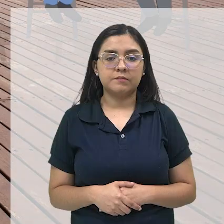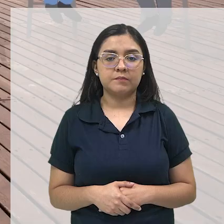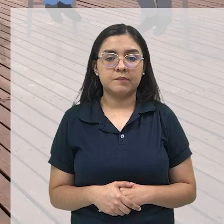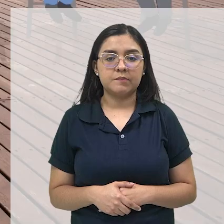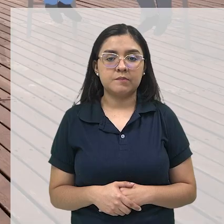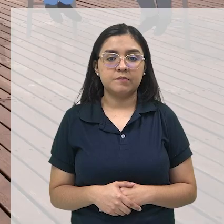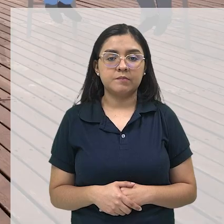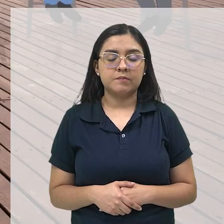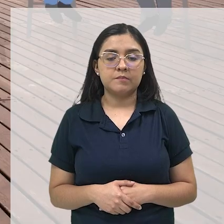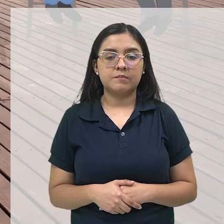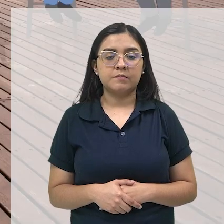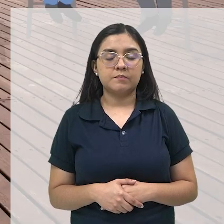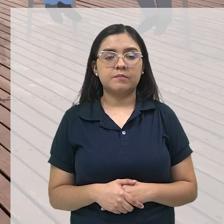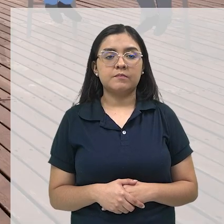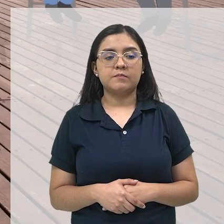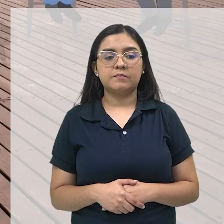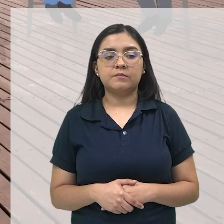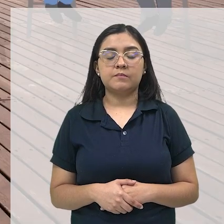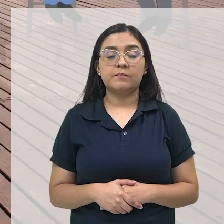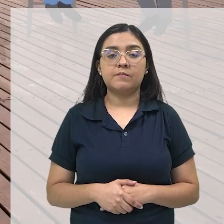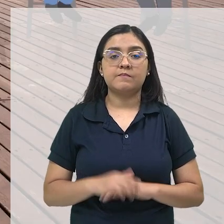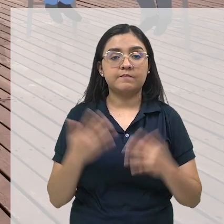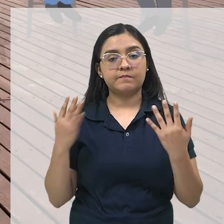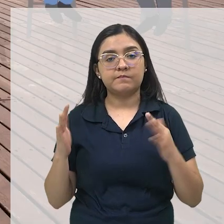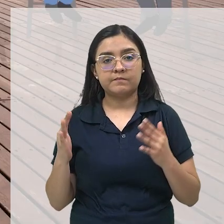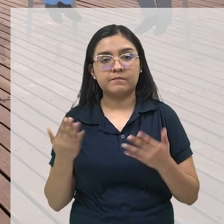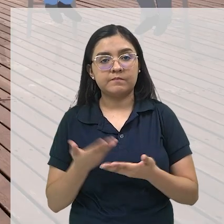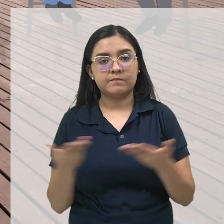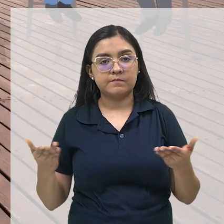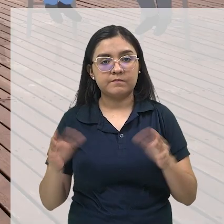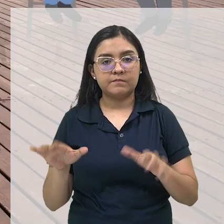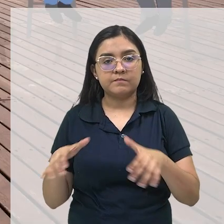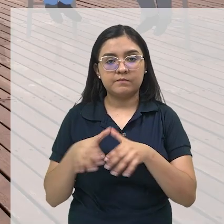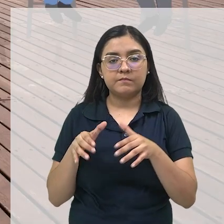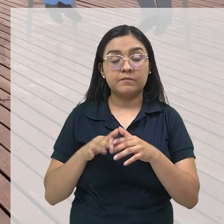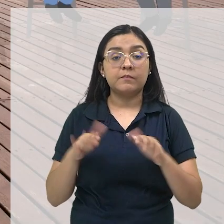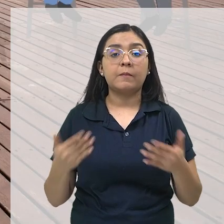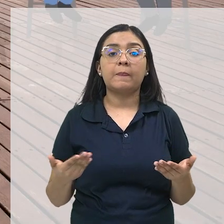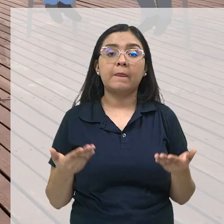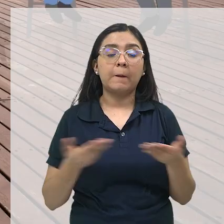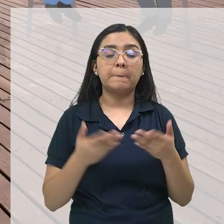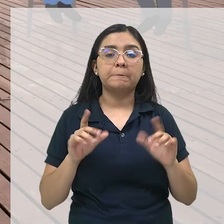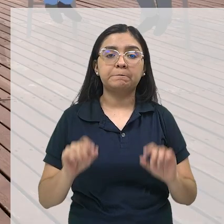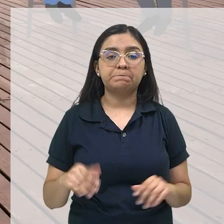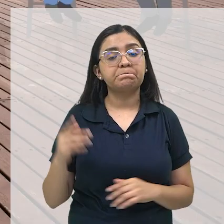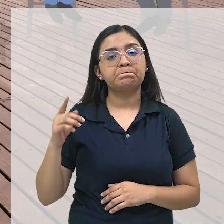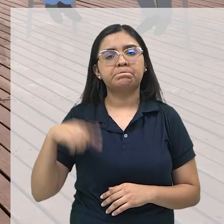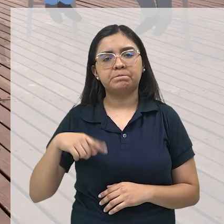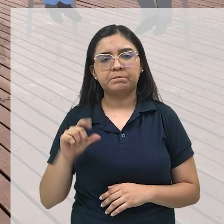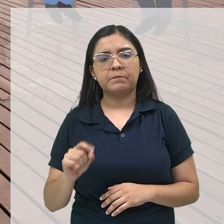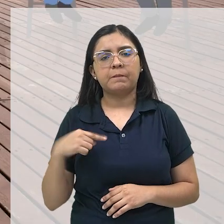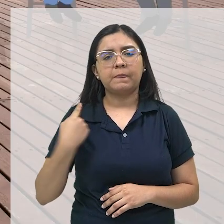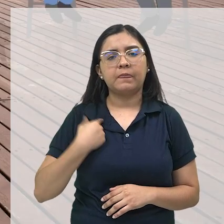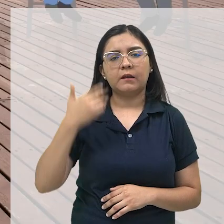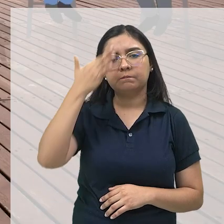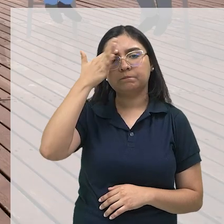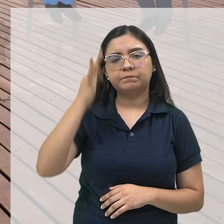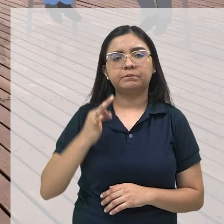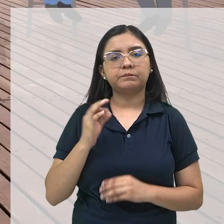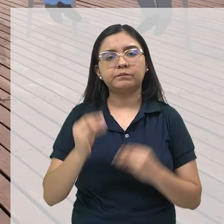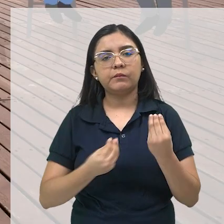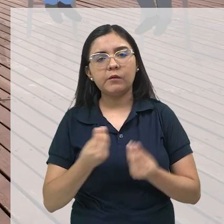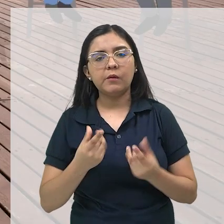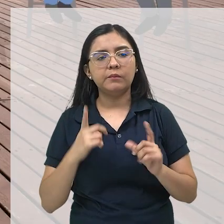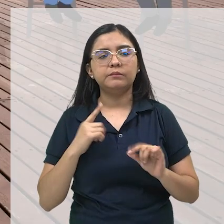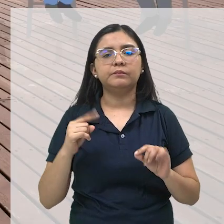Muito bem, vamos dar parabéns aos rapazes que tocaram aqui brilhantemente seus instrumentos. Então, assim, né, a gente consegue identificar um